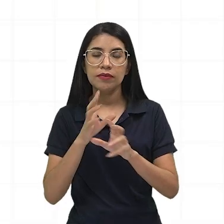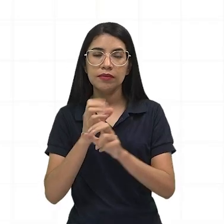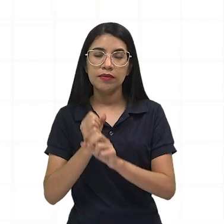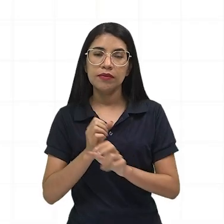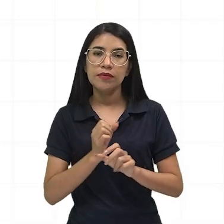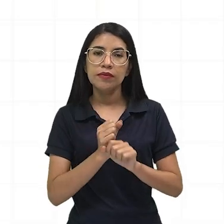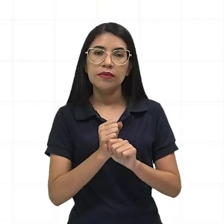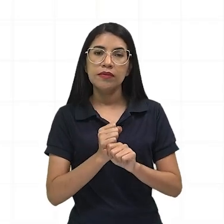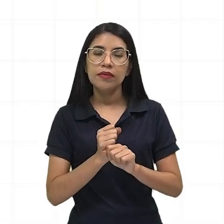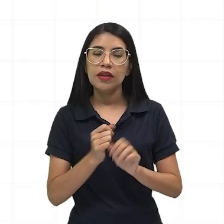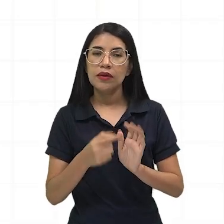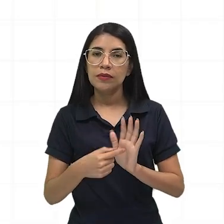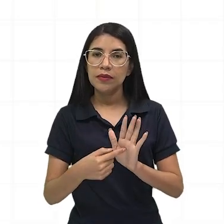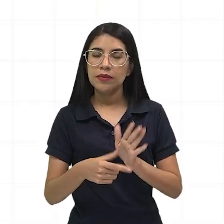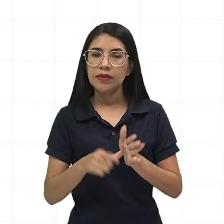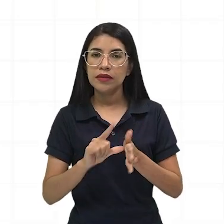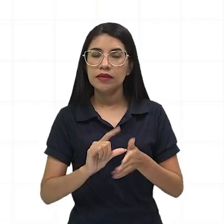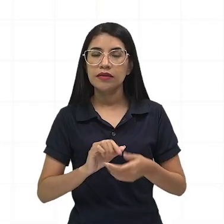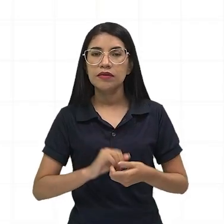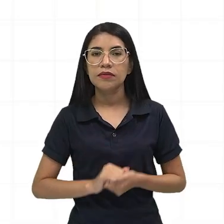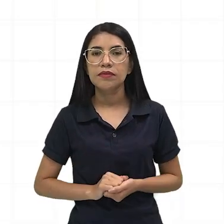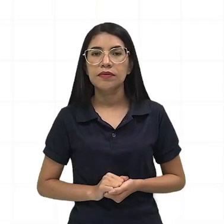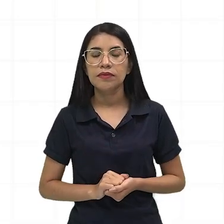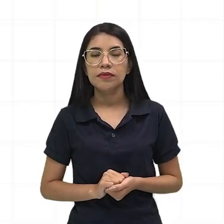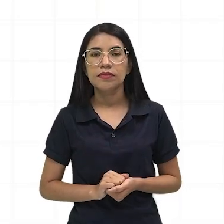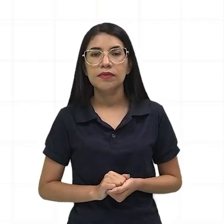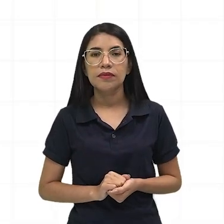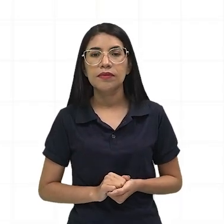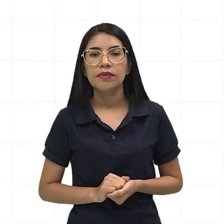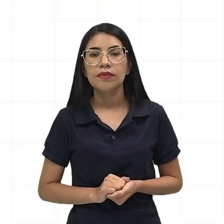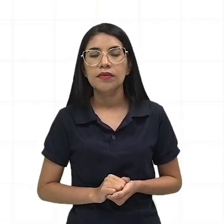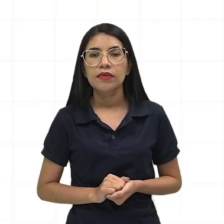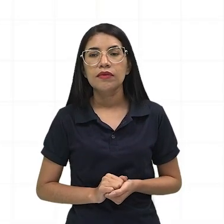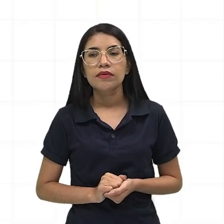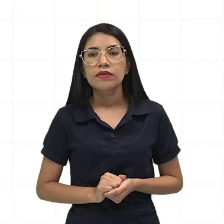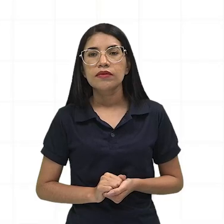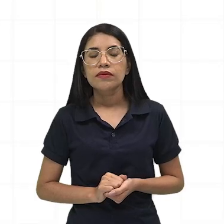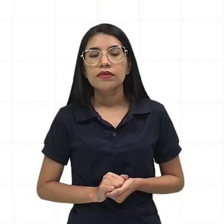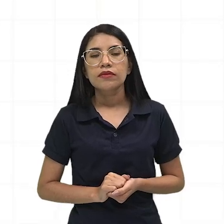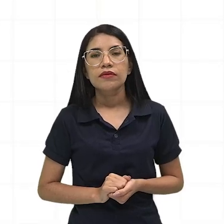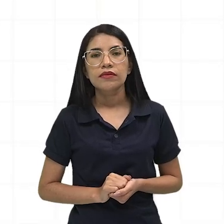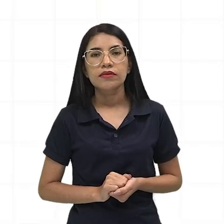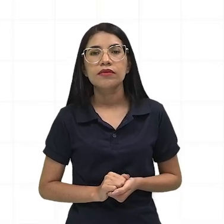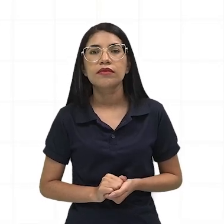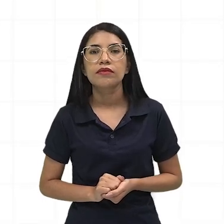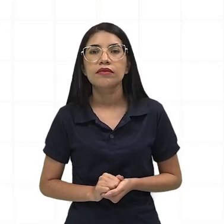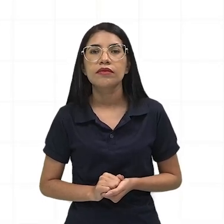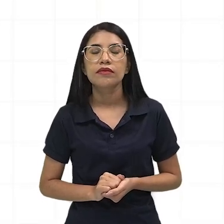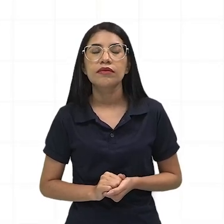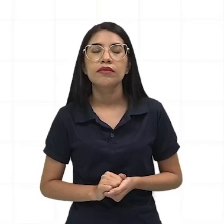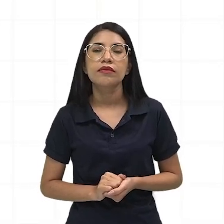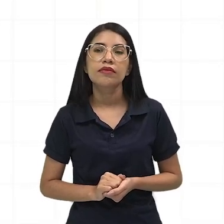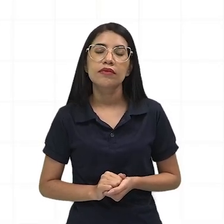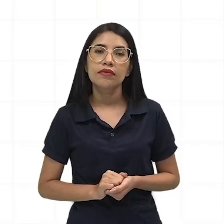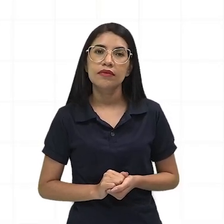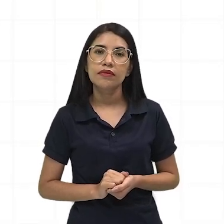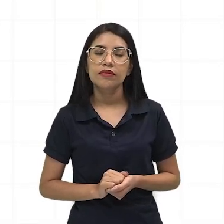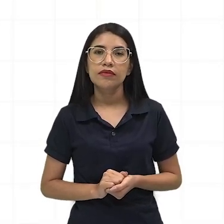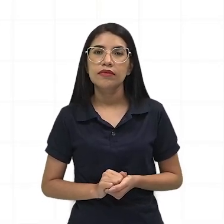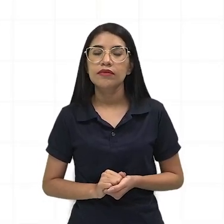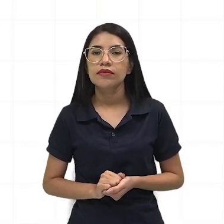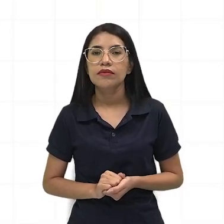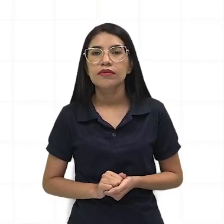o que eu acabei de pintar, beleza? Do círculo. Muito